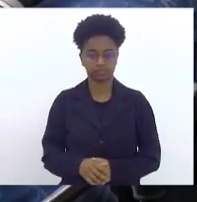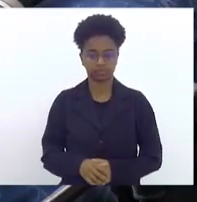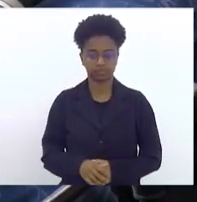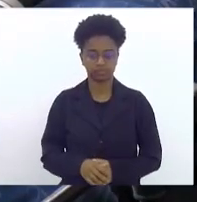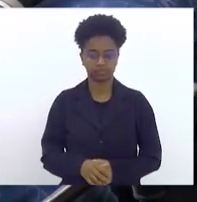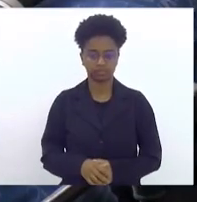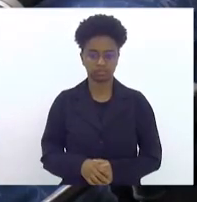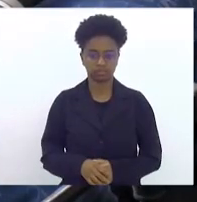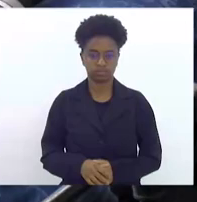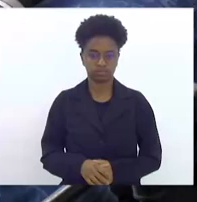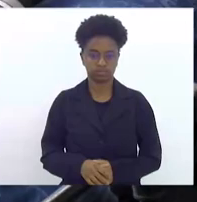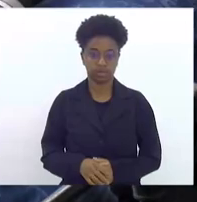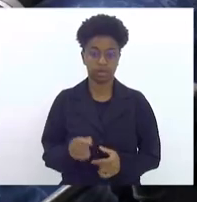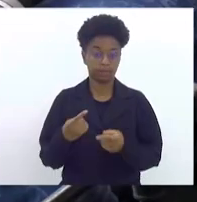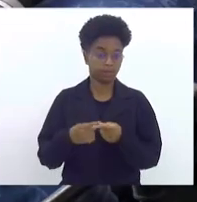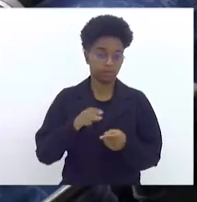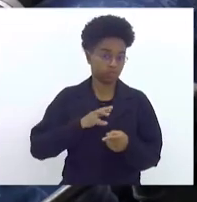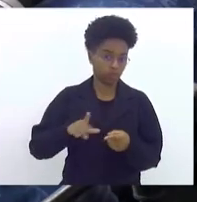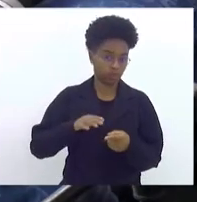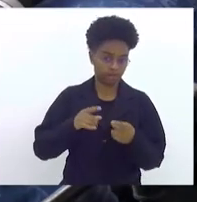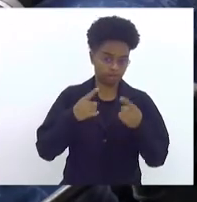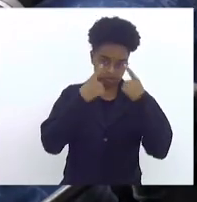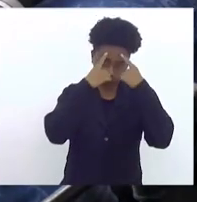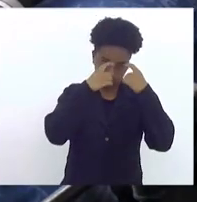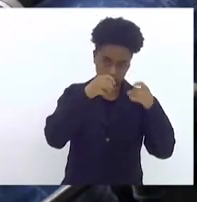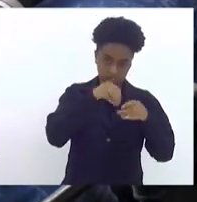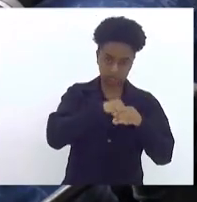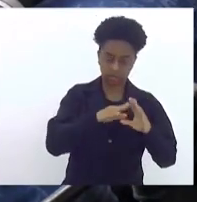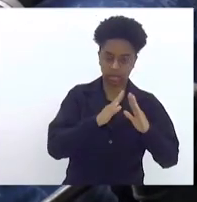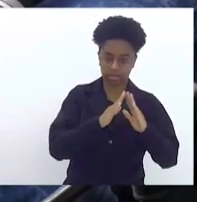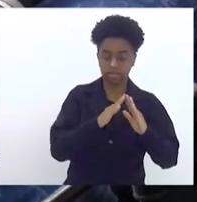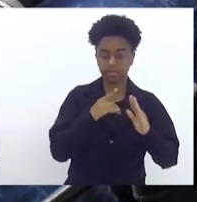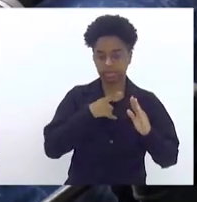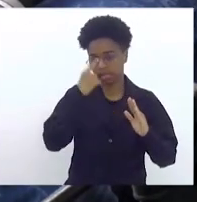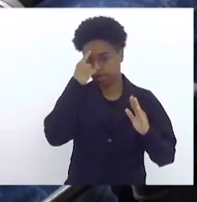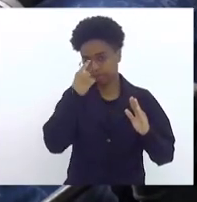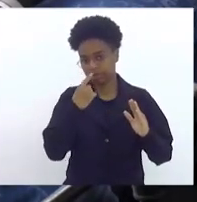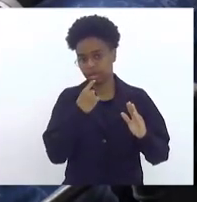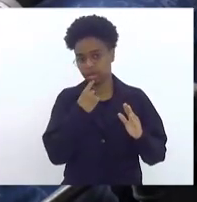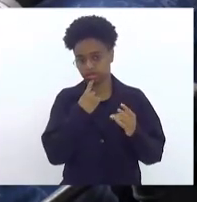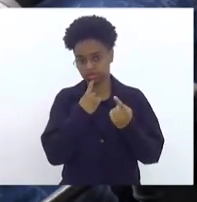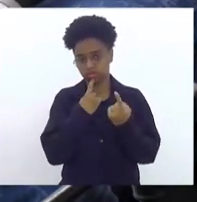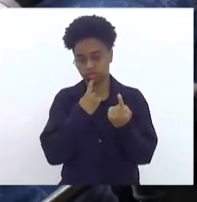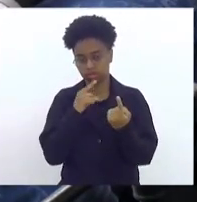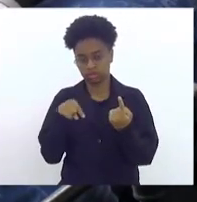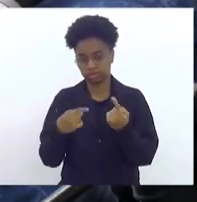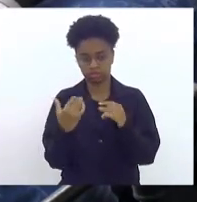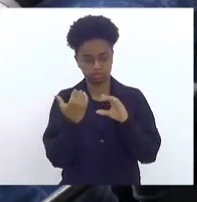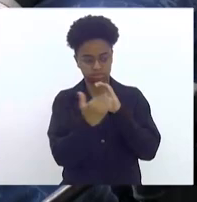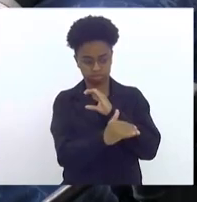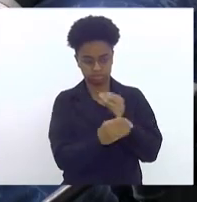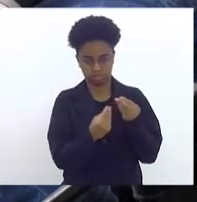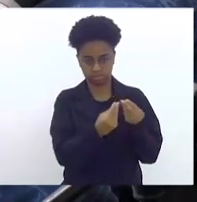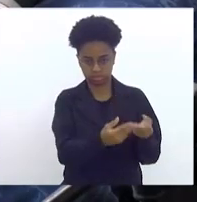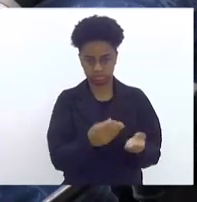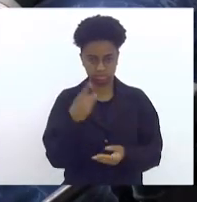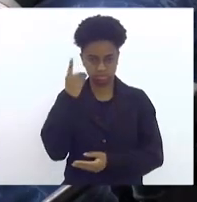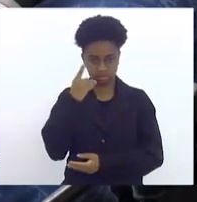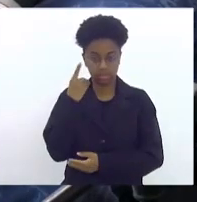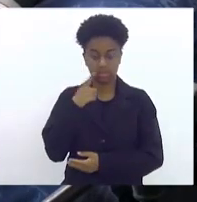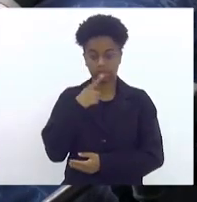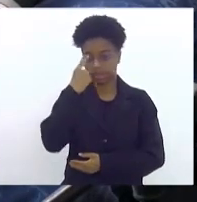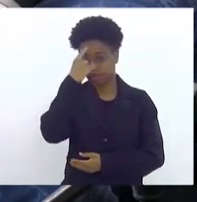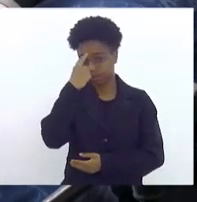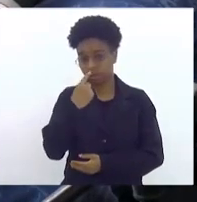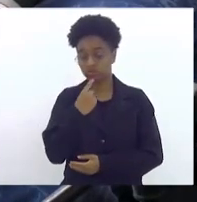que não é a violência doméstica e tem uma das imagens né Depois eu vou remeter para deputada é uma das imagens exatamente